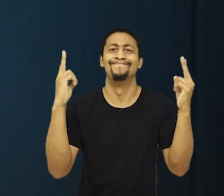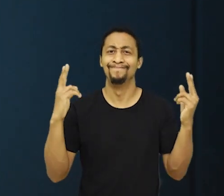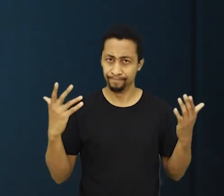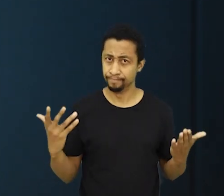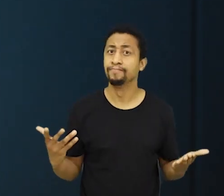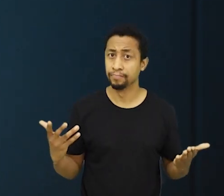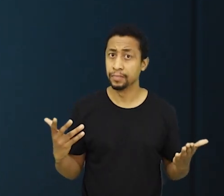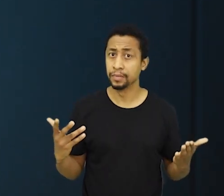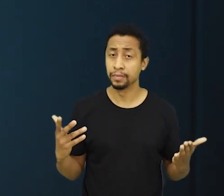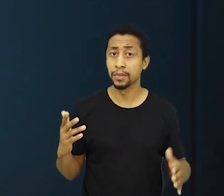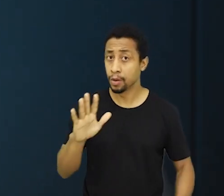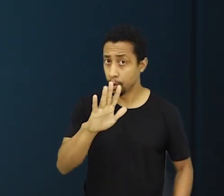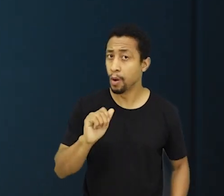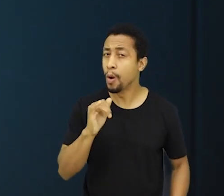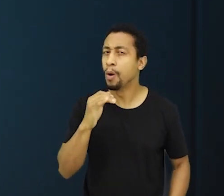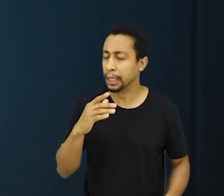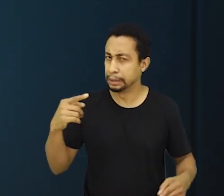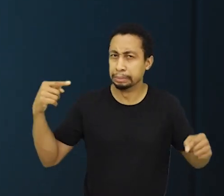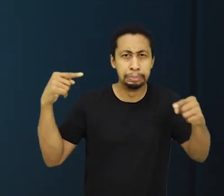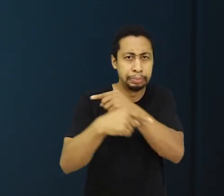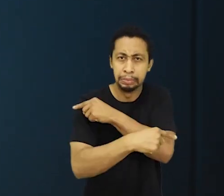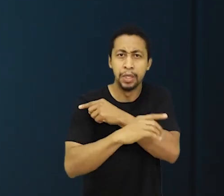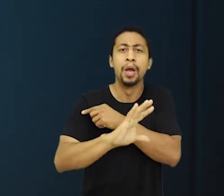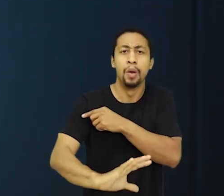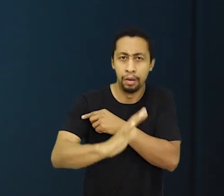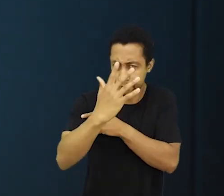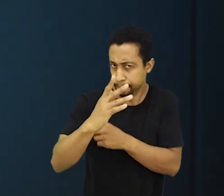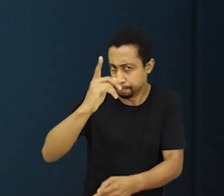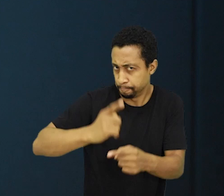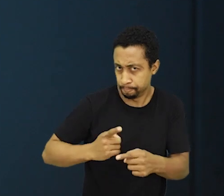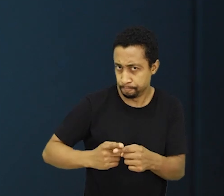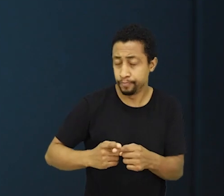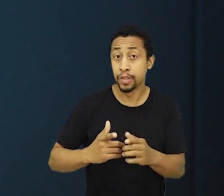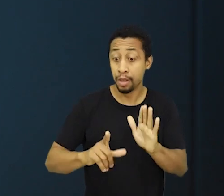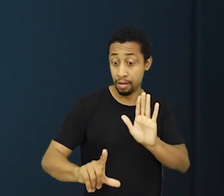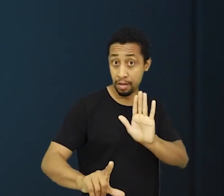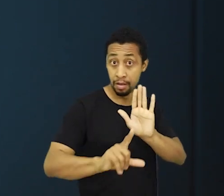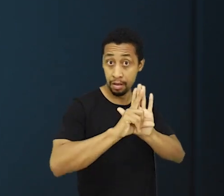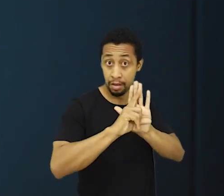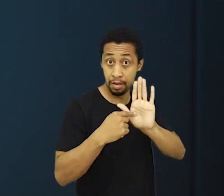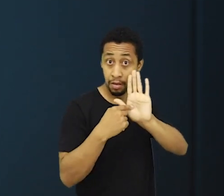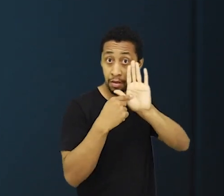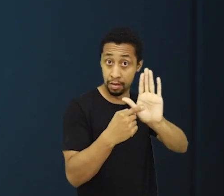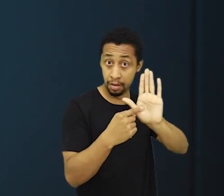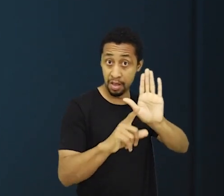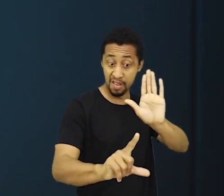de entender, olha a contradição em termos, que uma lei